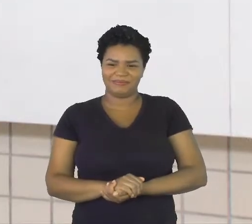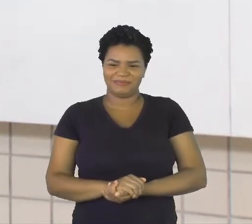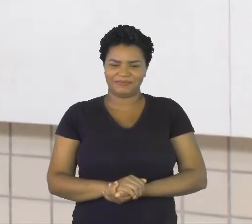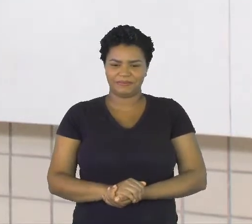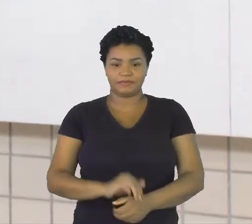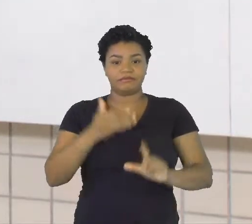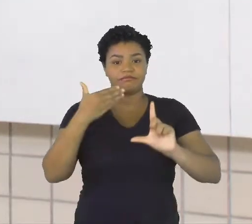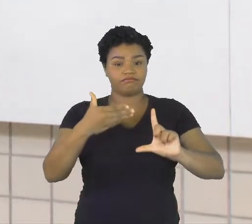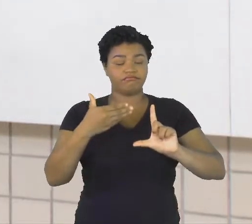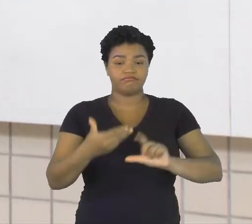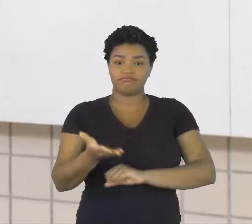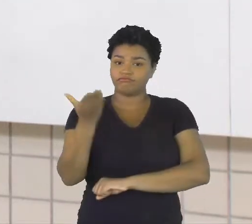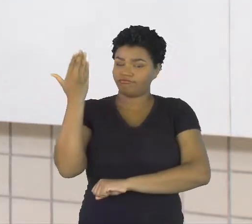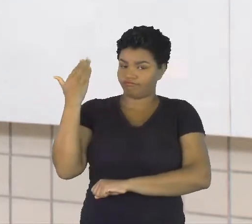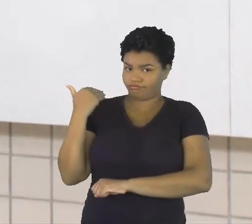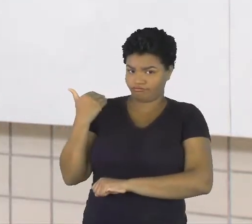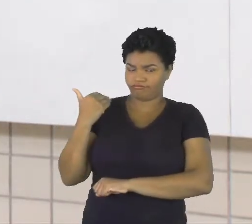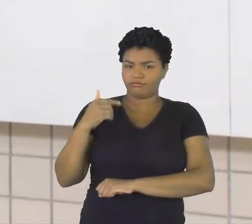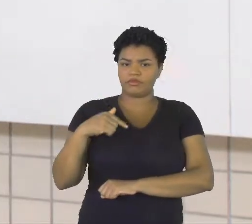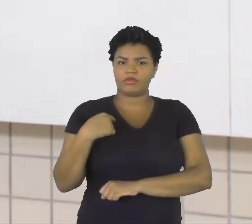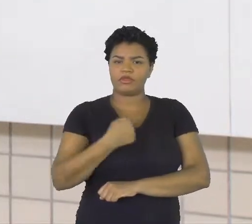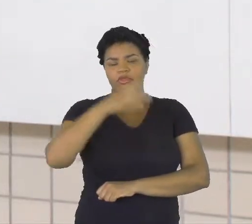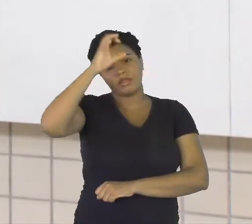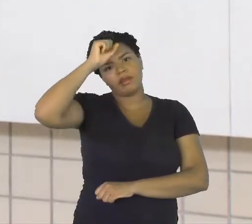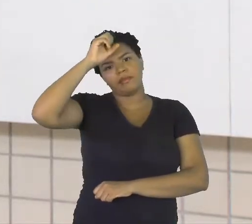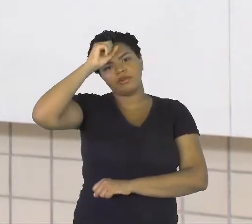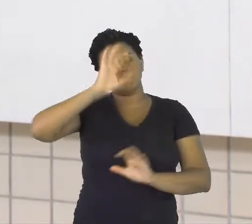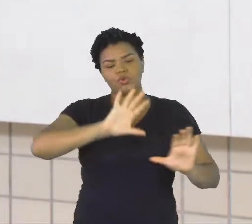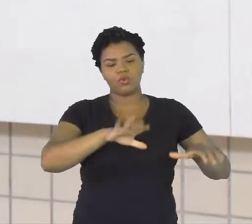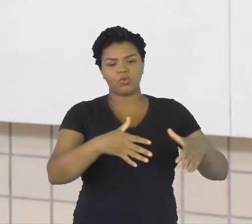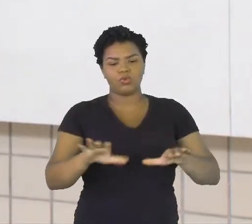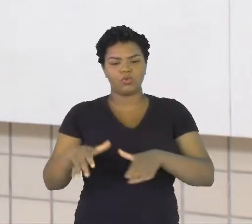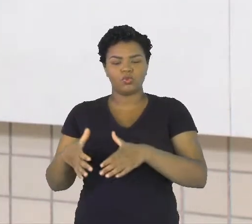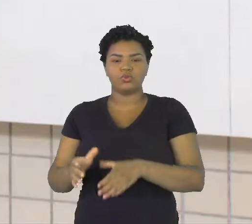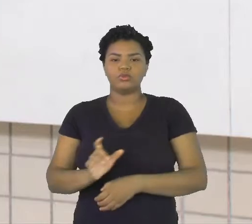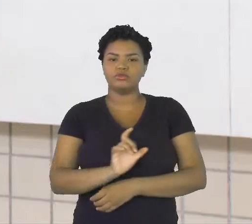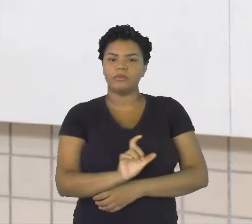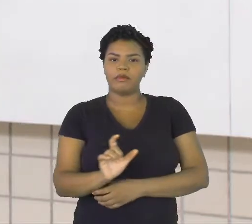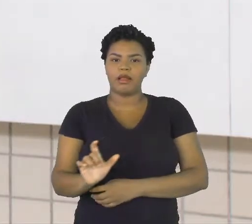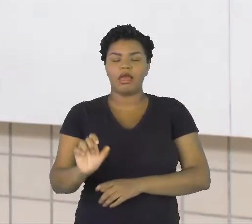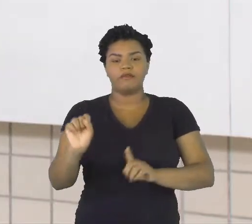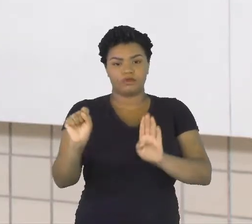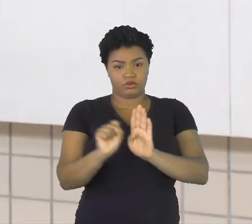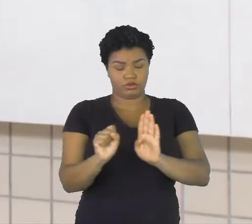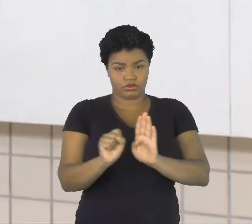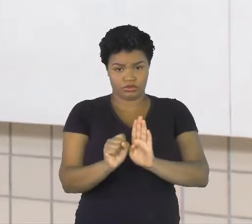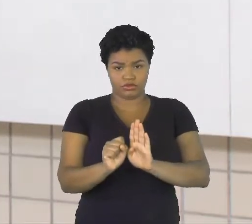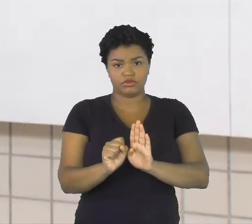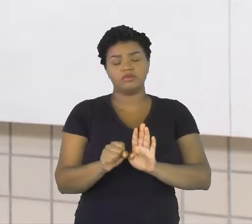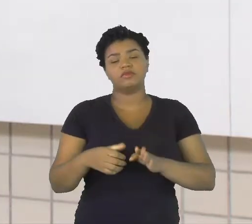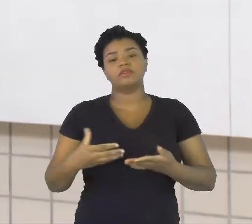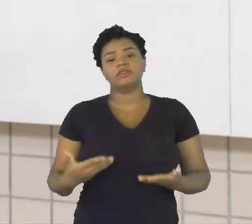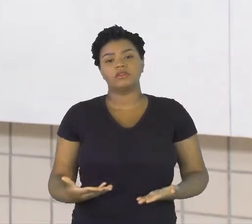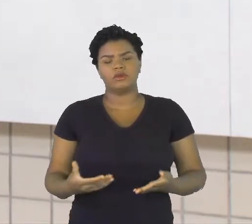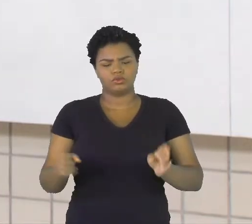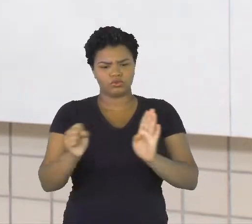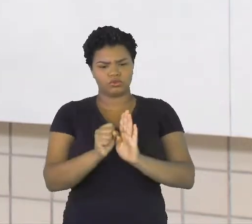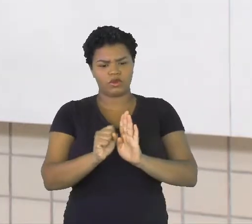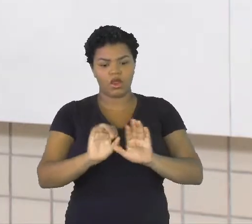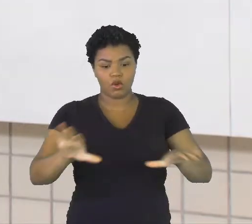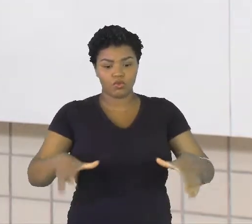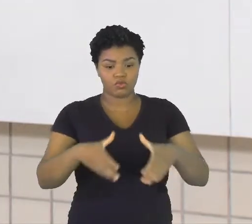teleaulas anteriores, aprendemos sobre a classe de palavras substantivos. Vimos que o substantivo é a classe